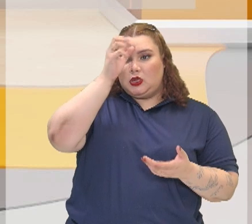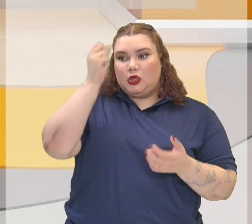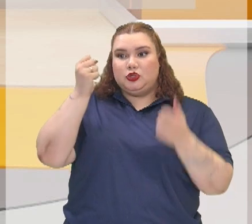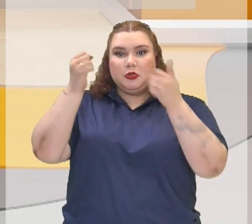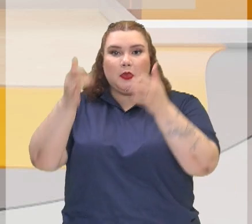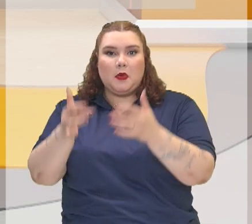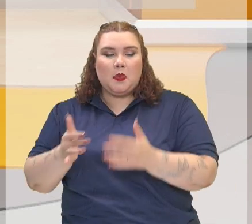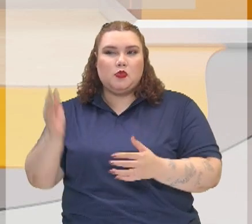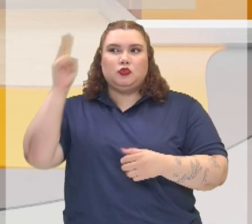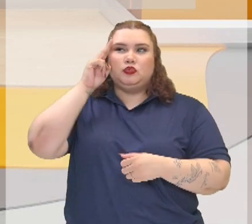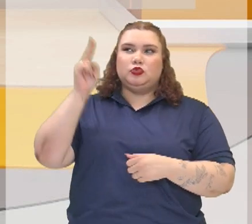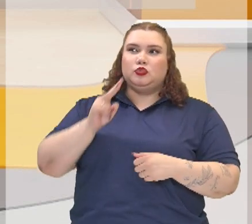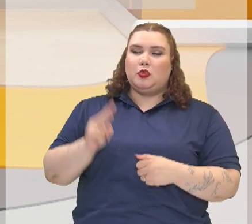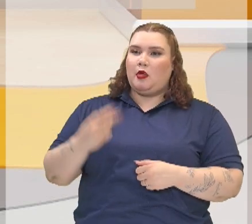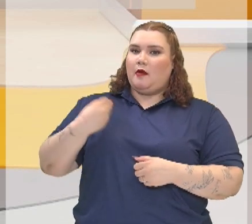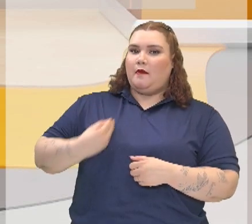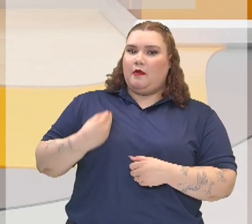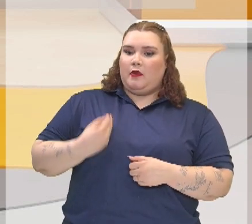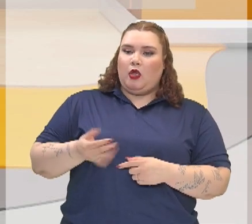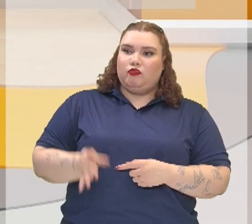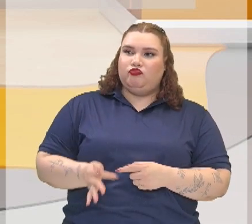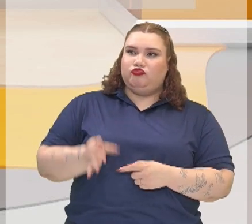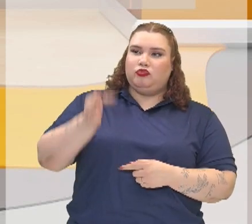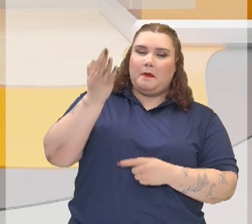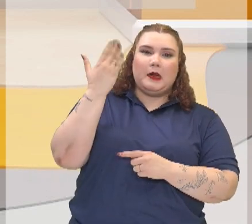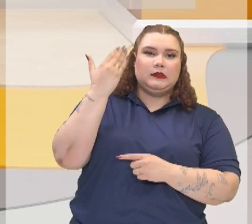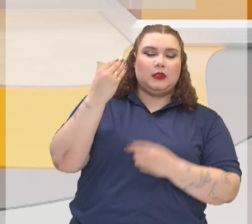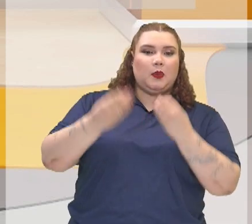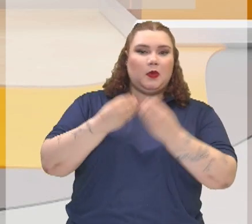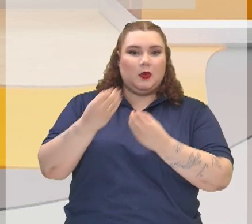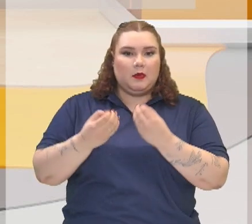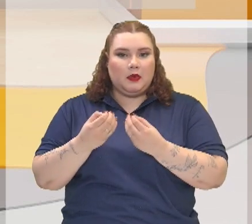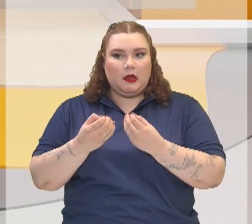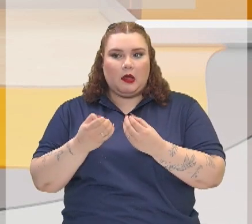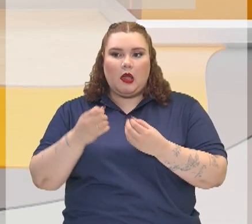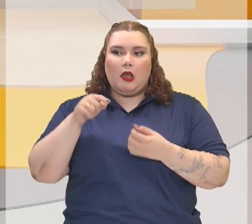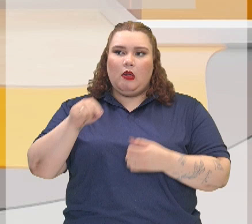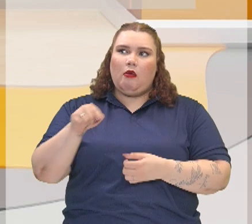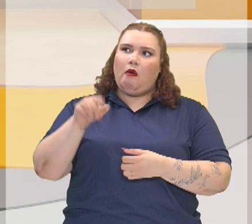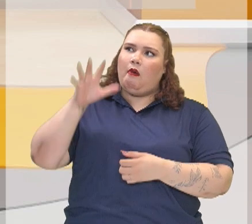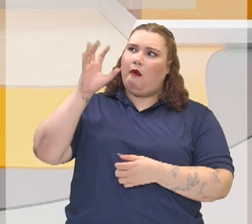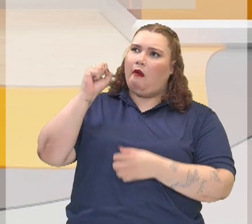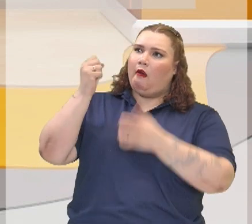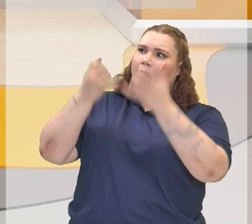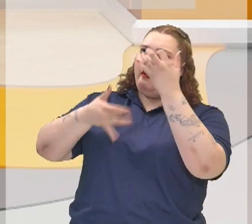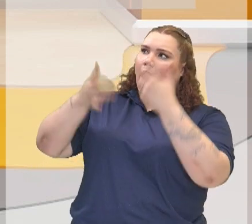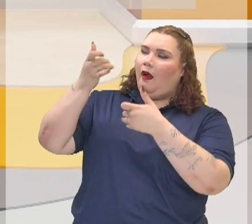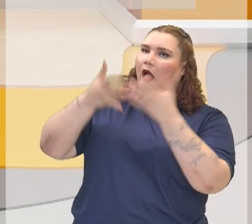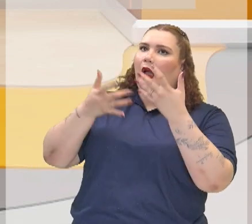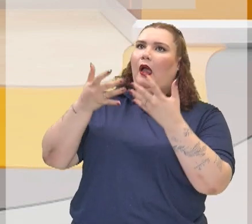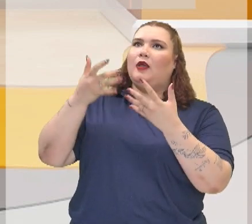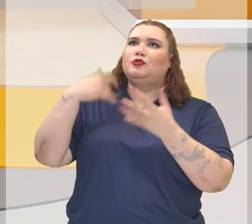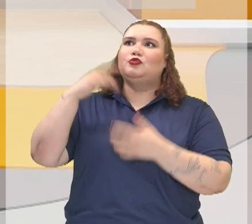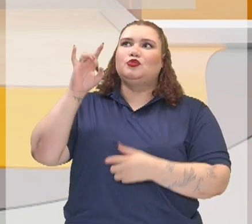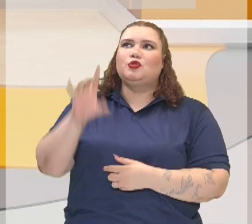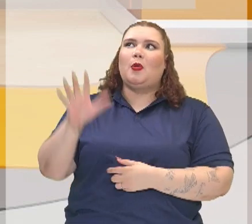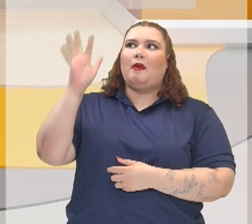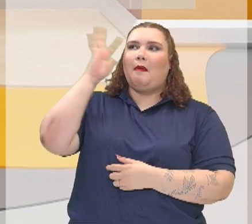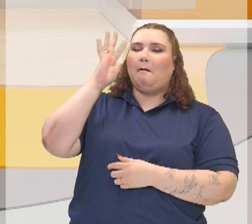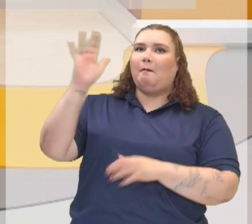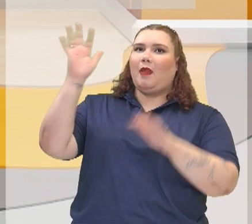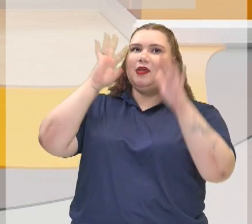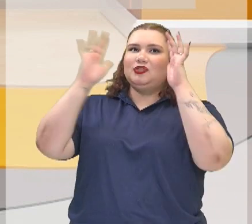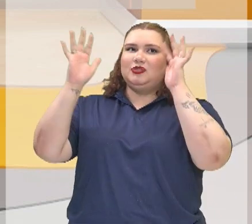ali extraordinário da vida. Essa história você não consegue tocar nela, mas ela é muito